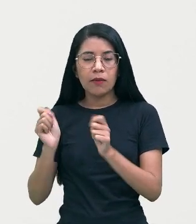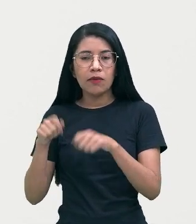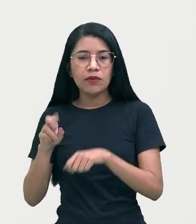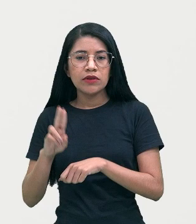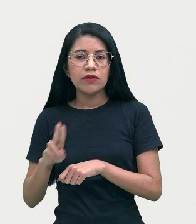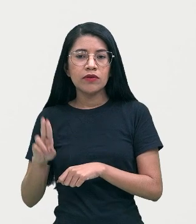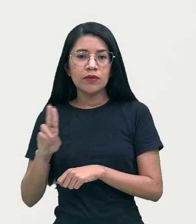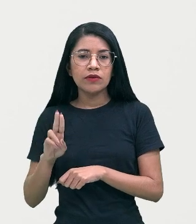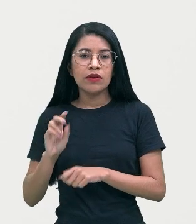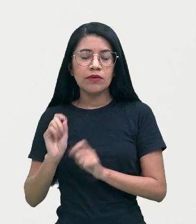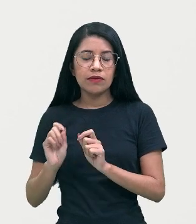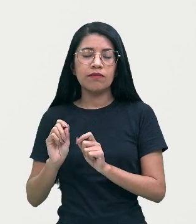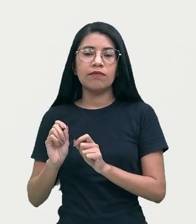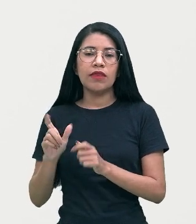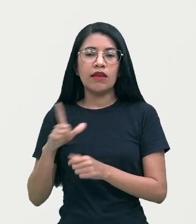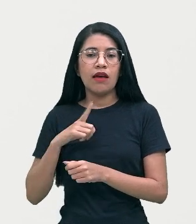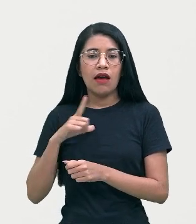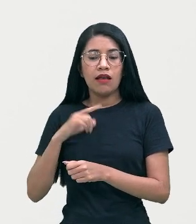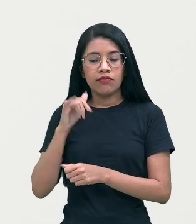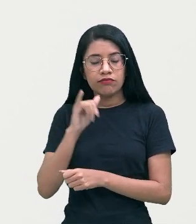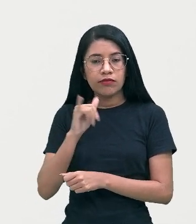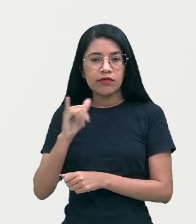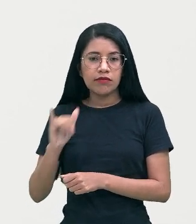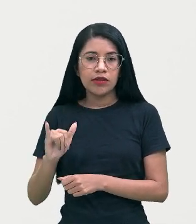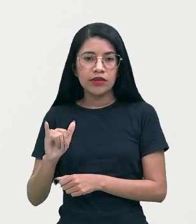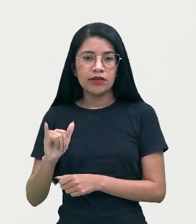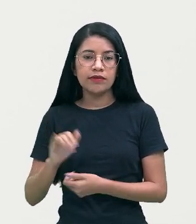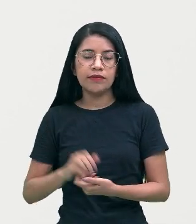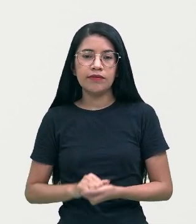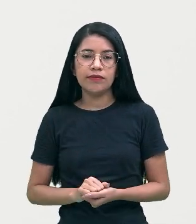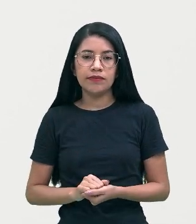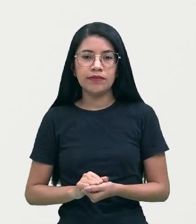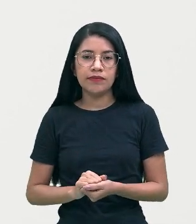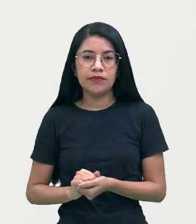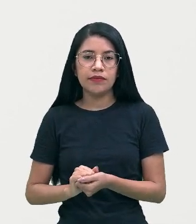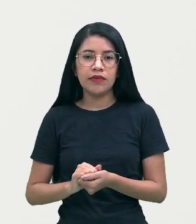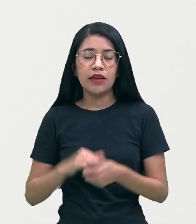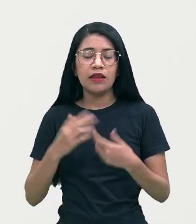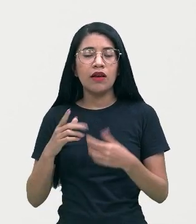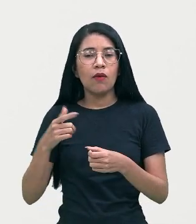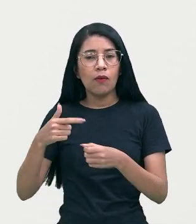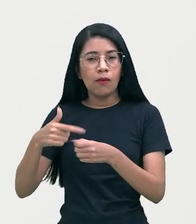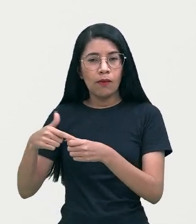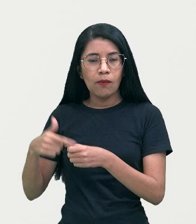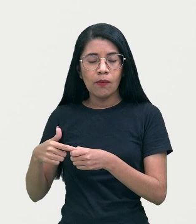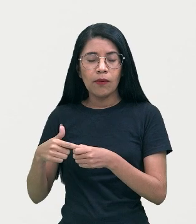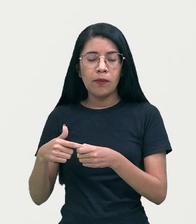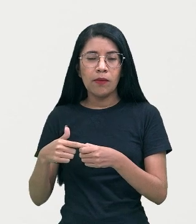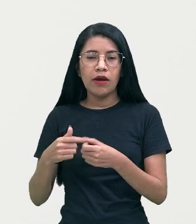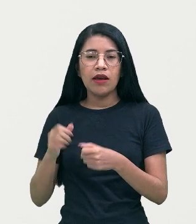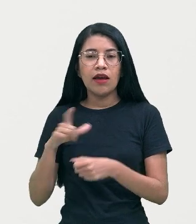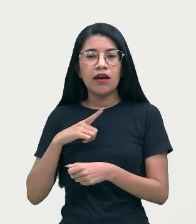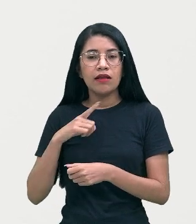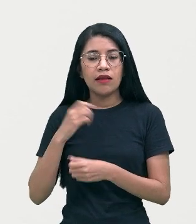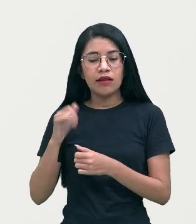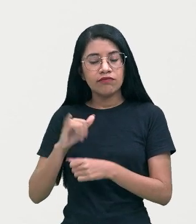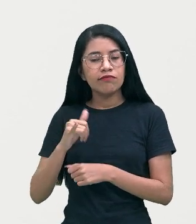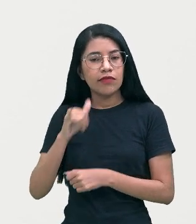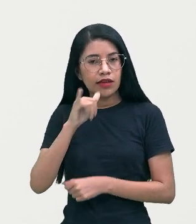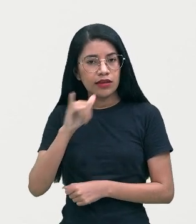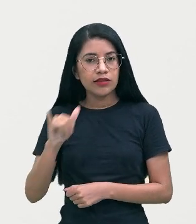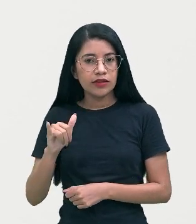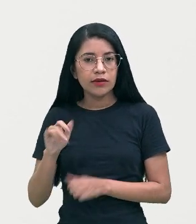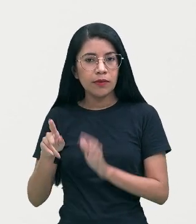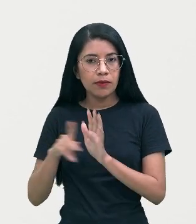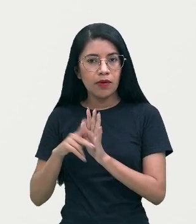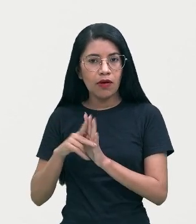gente vai obter a energia deles, tá bom? Os combustíveis fósseis, eles possuem uma energia, a